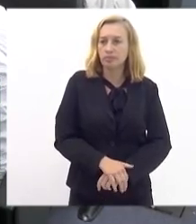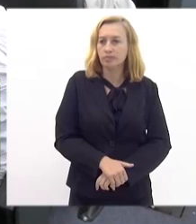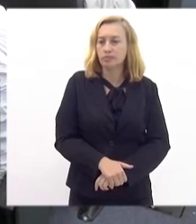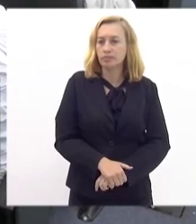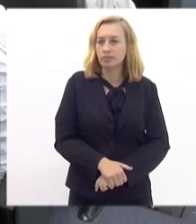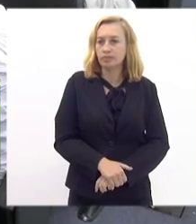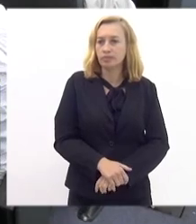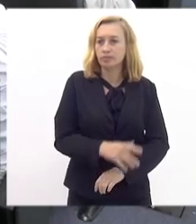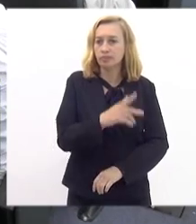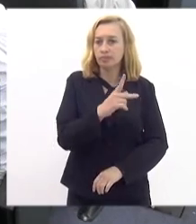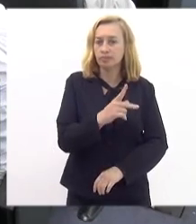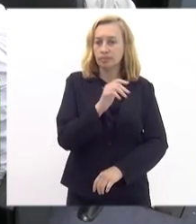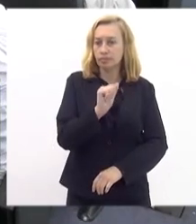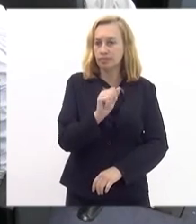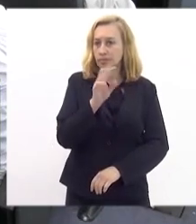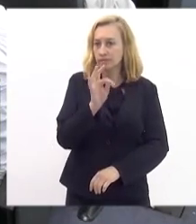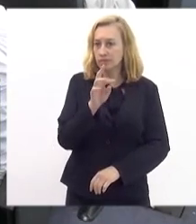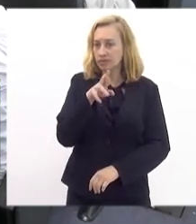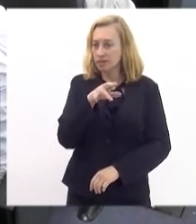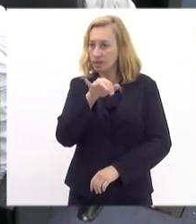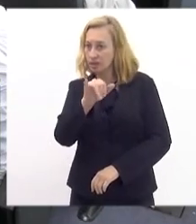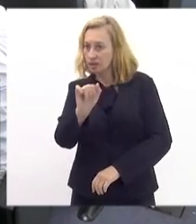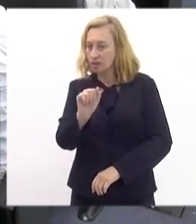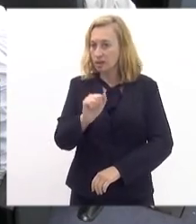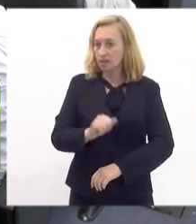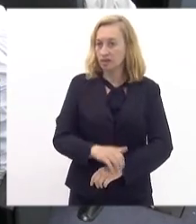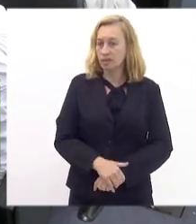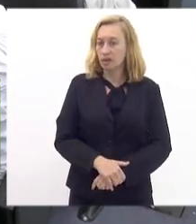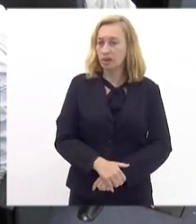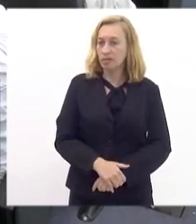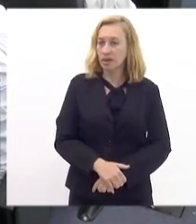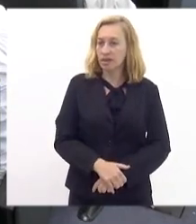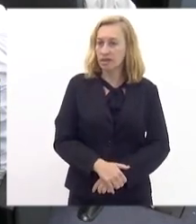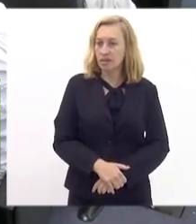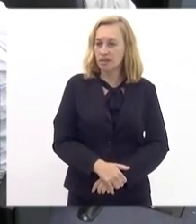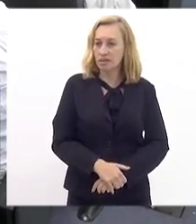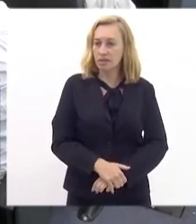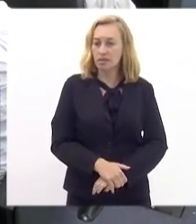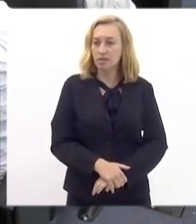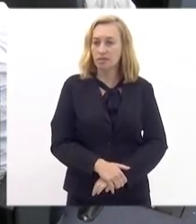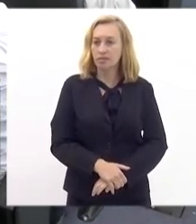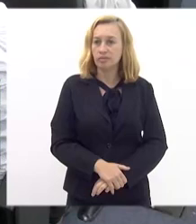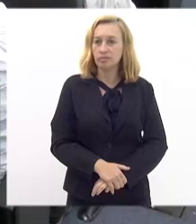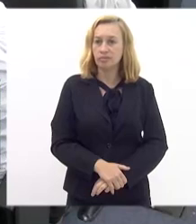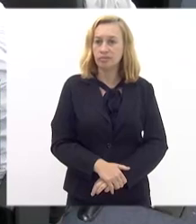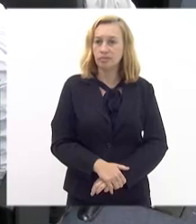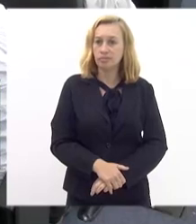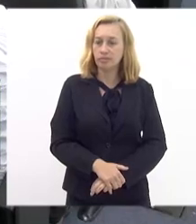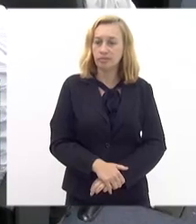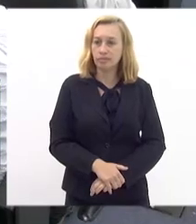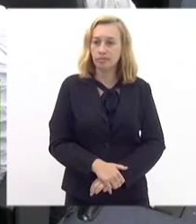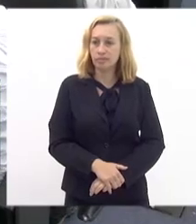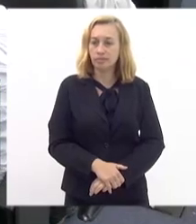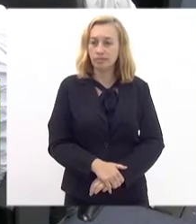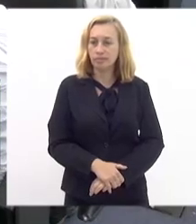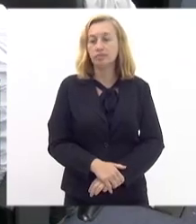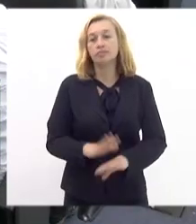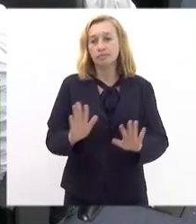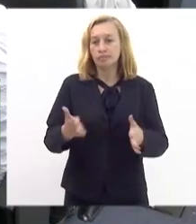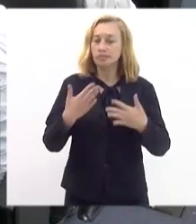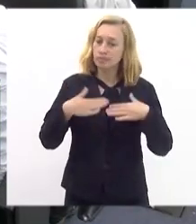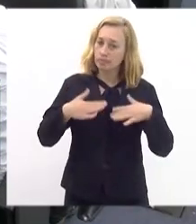e olha só eu pedir mais uma roupa de mais uma vez eu tô acostumada presidir